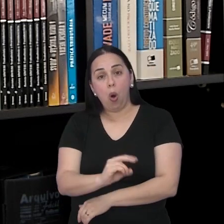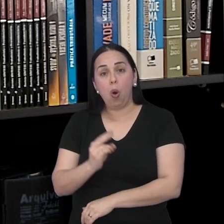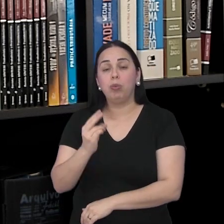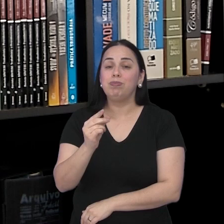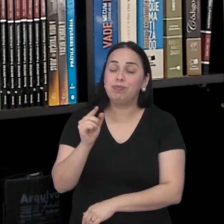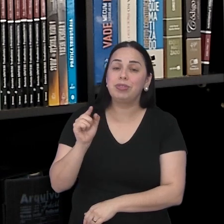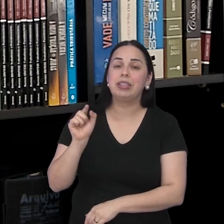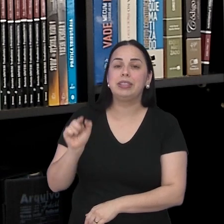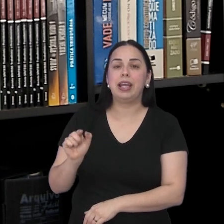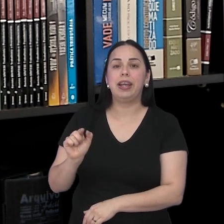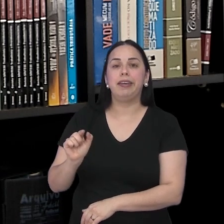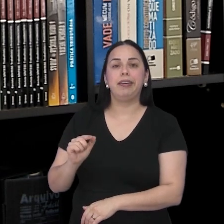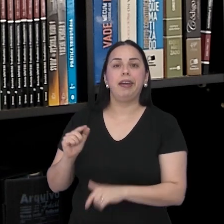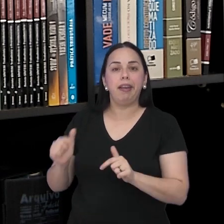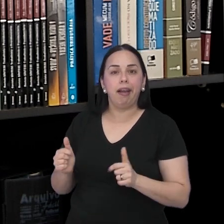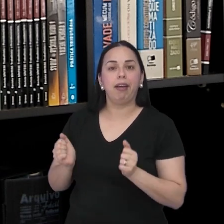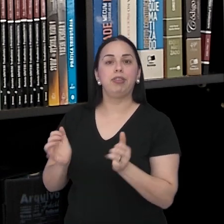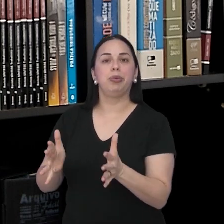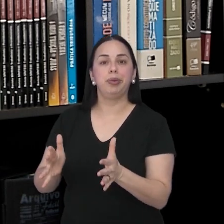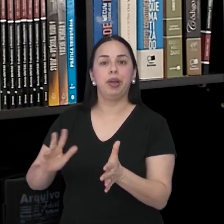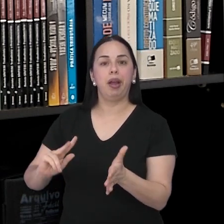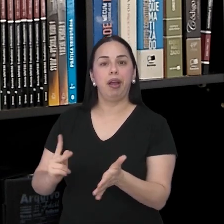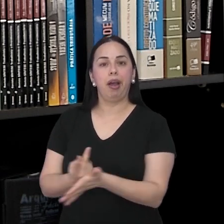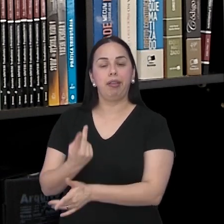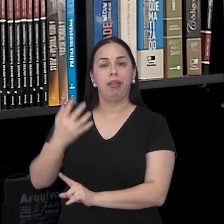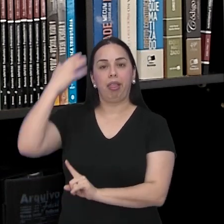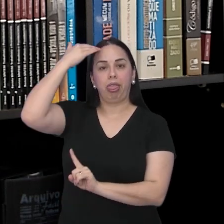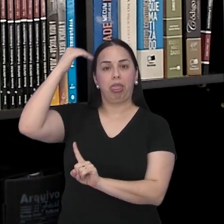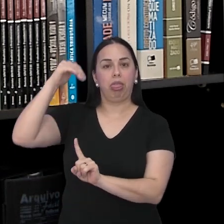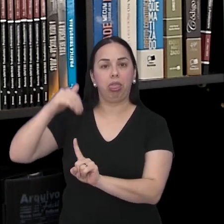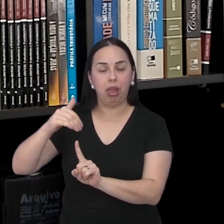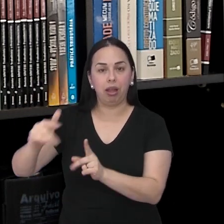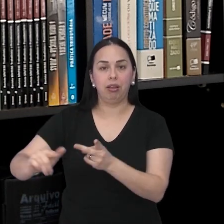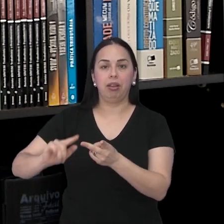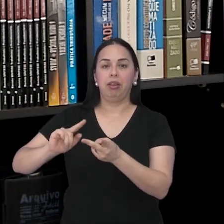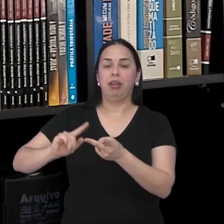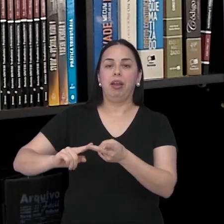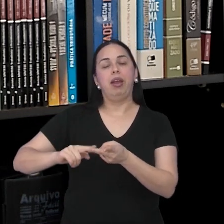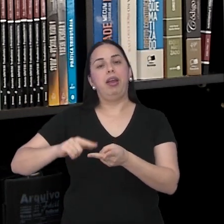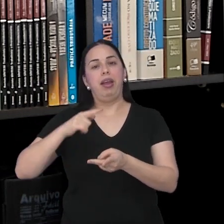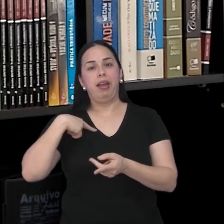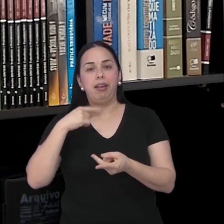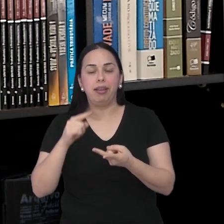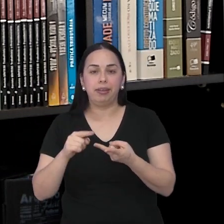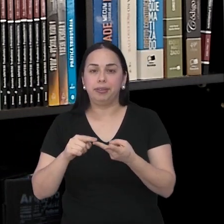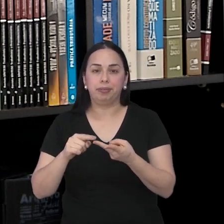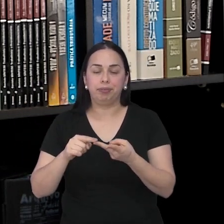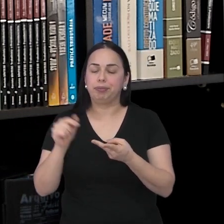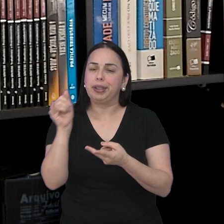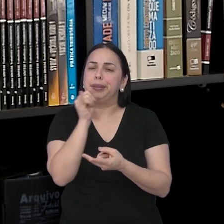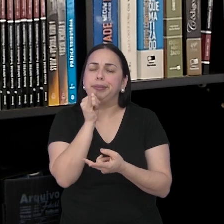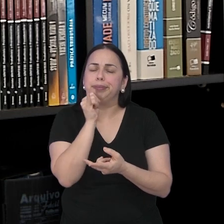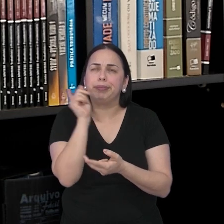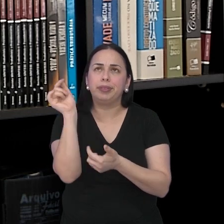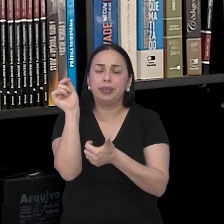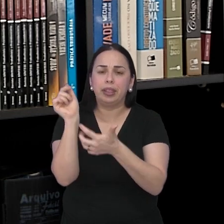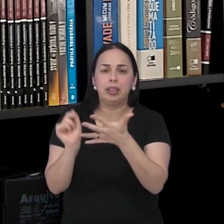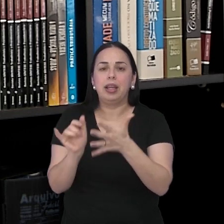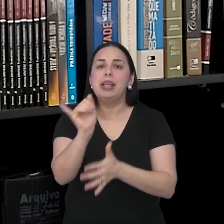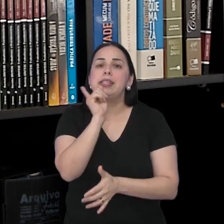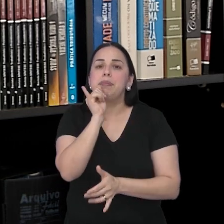de prejudicar o empregador ou se ele fez aquele ato de forma culposa, ou de negligência,